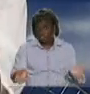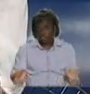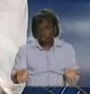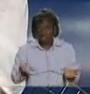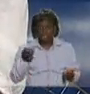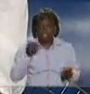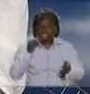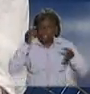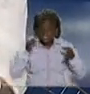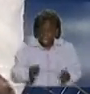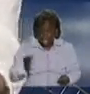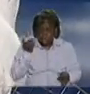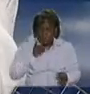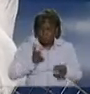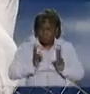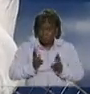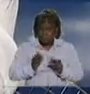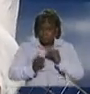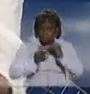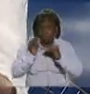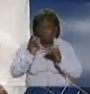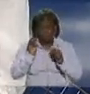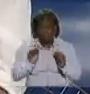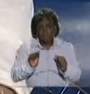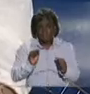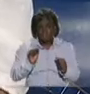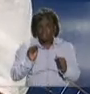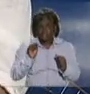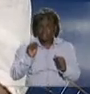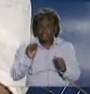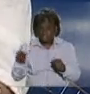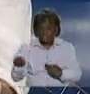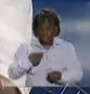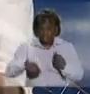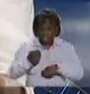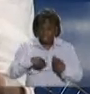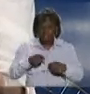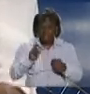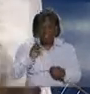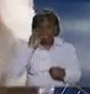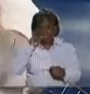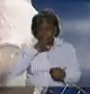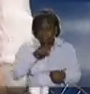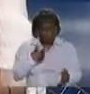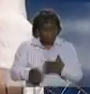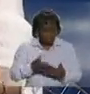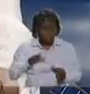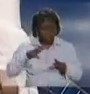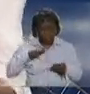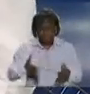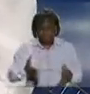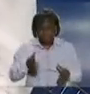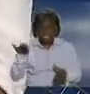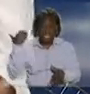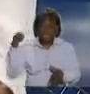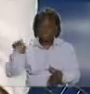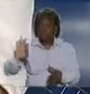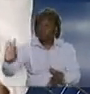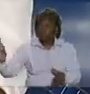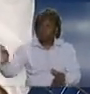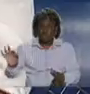São negócios que a gente não garante que eles vão sobreviver, porque ele está enfrentando, são negócios que topam enfrentar o desafio que